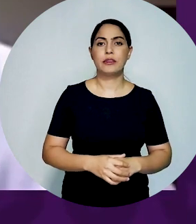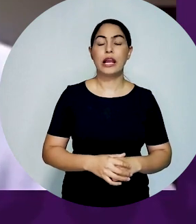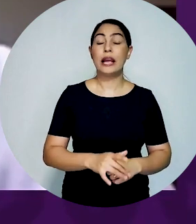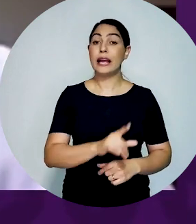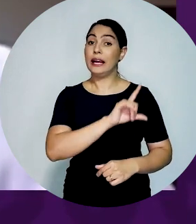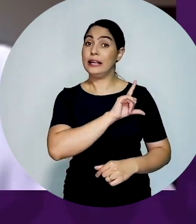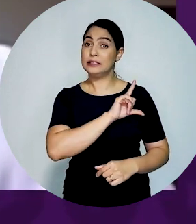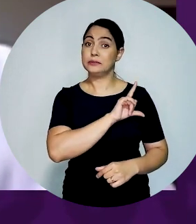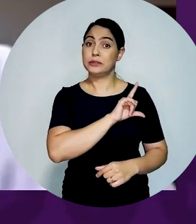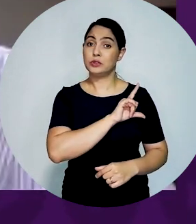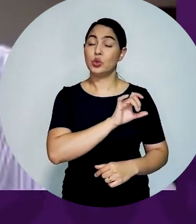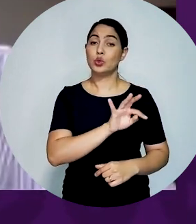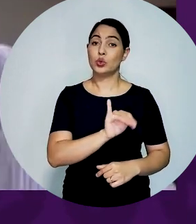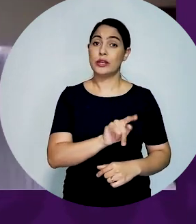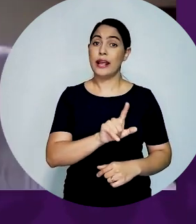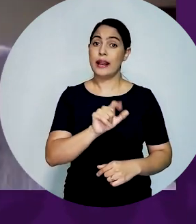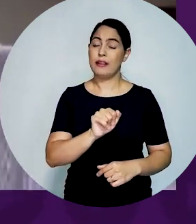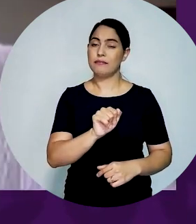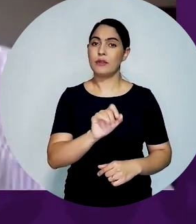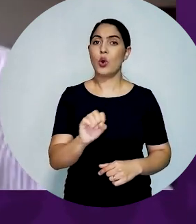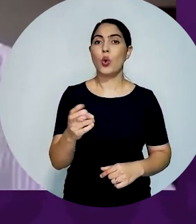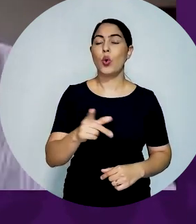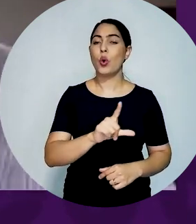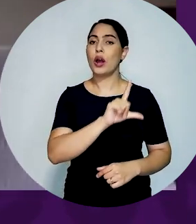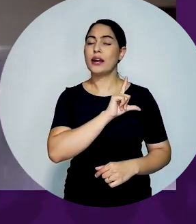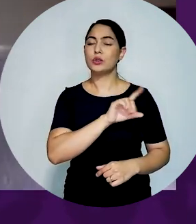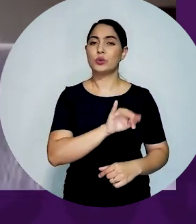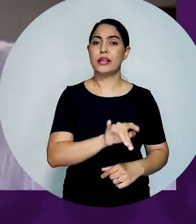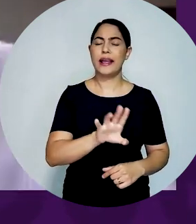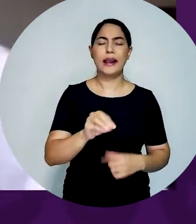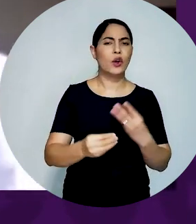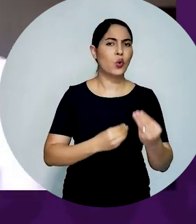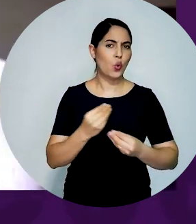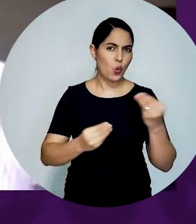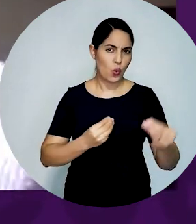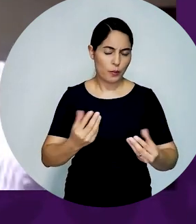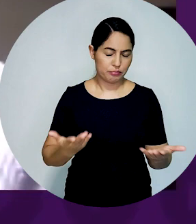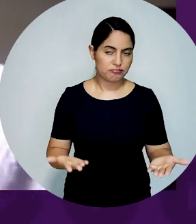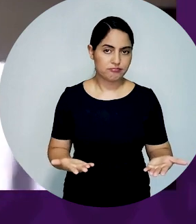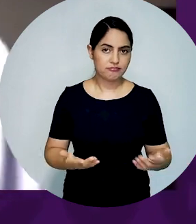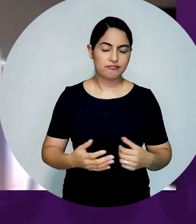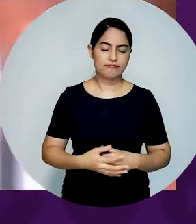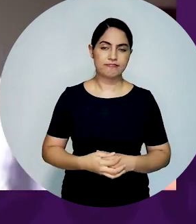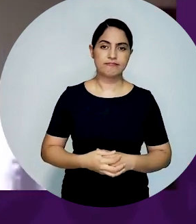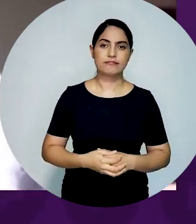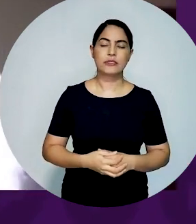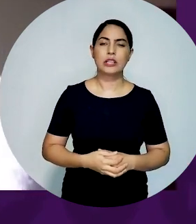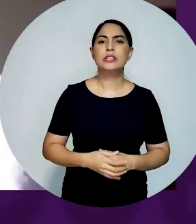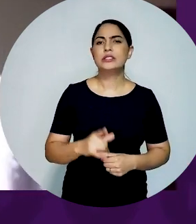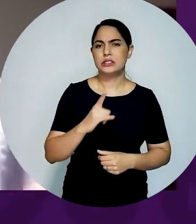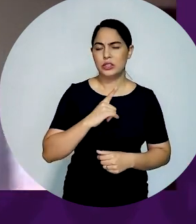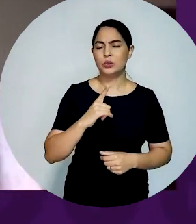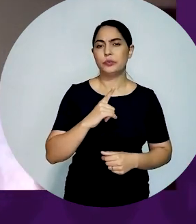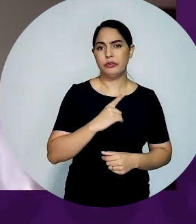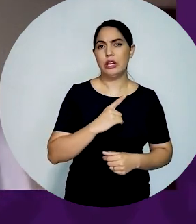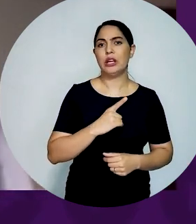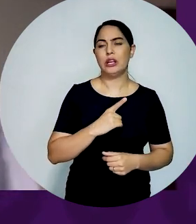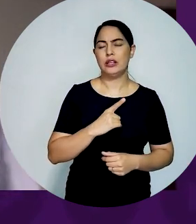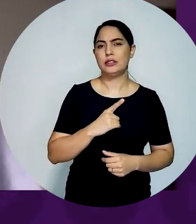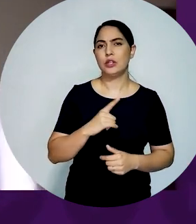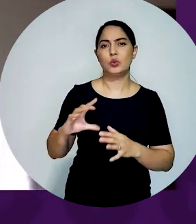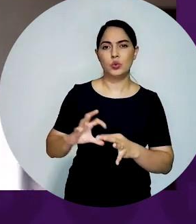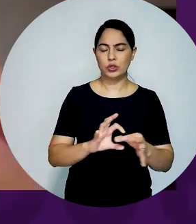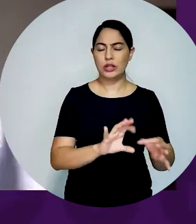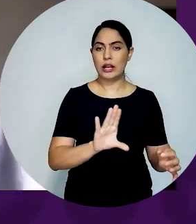tutela cautelar a tutela antecipada ou antecipação dos efeitos da tutela. E essa antecipação dos efeitos da tutela,